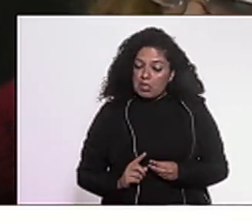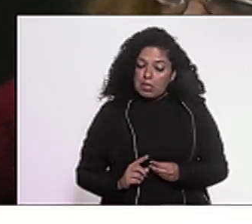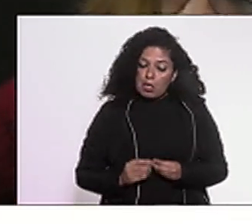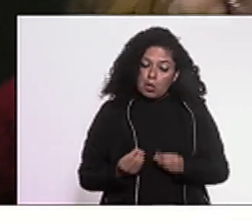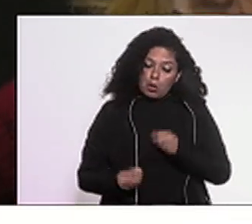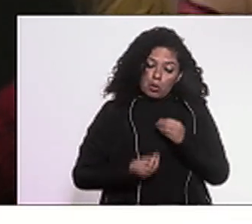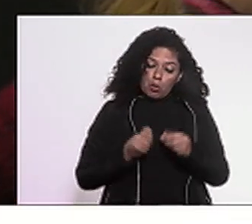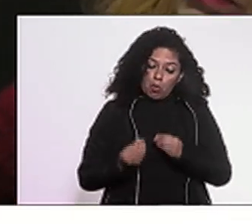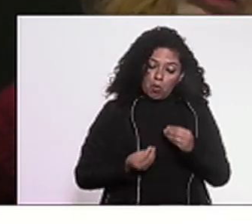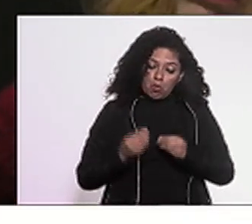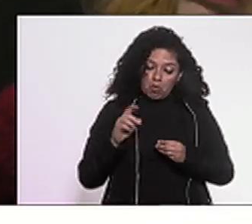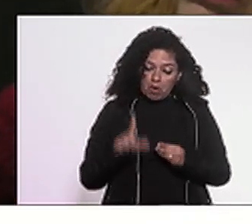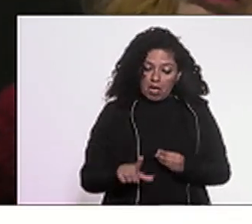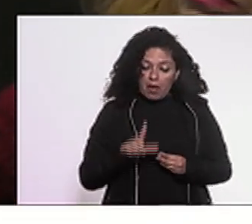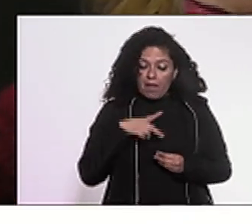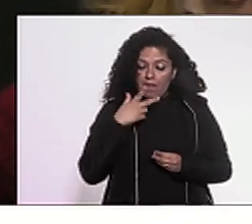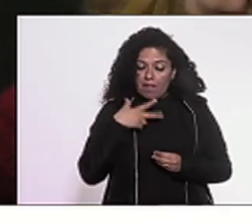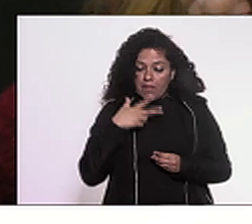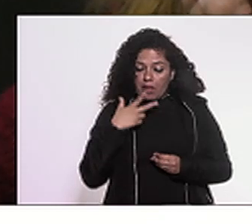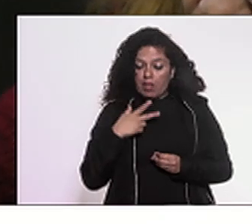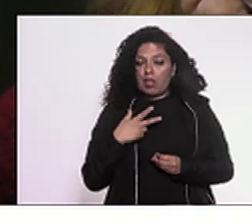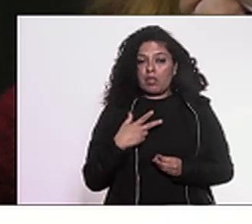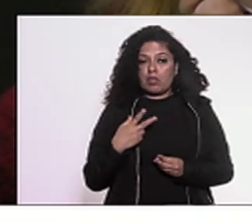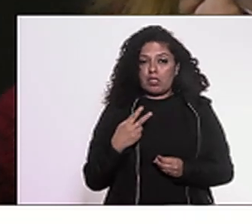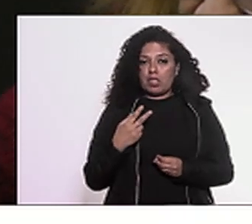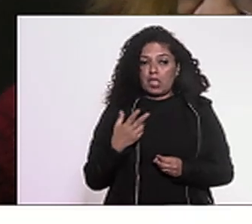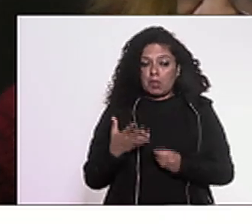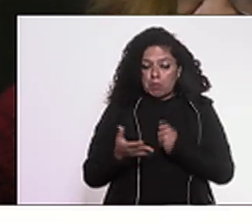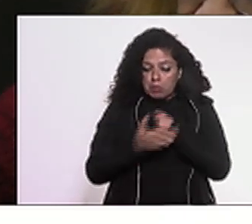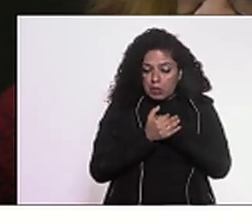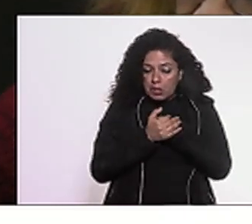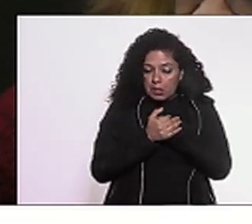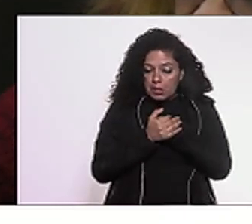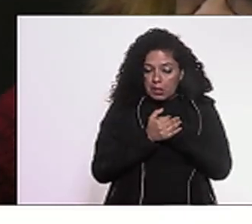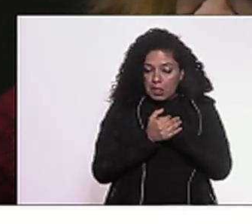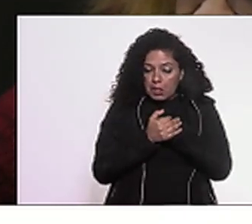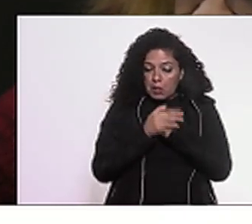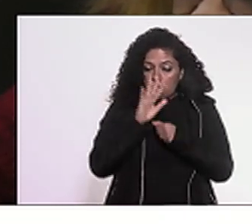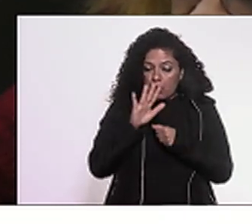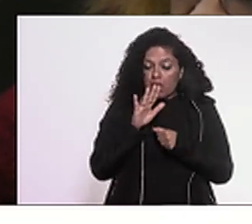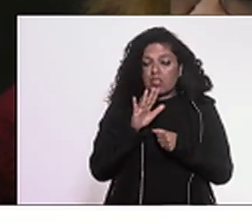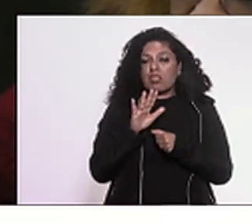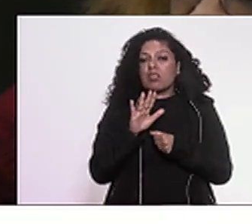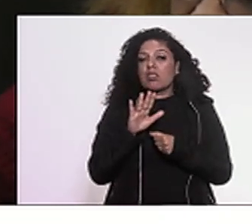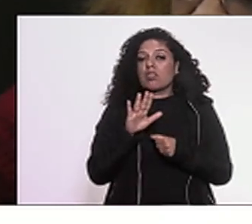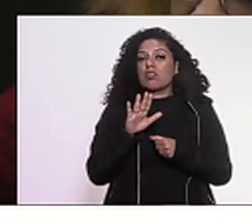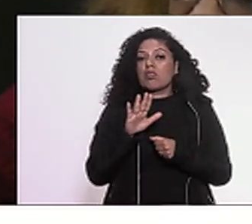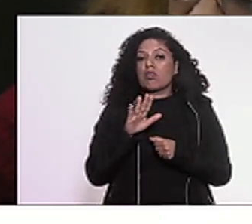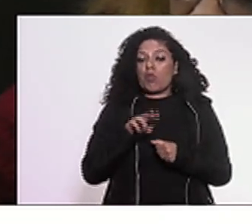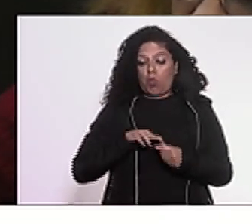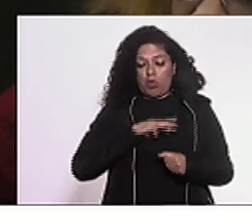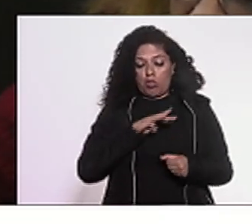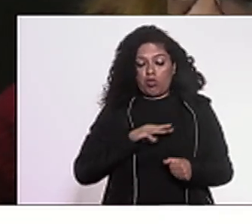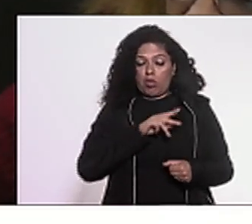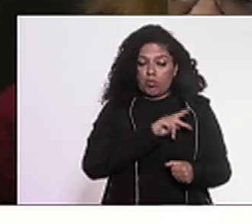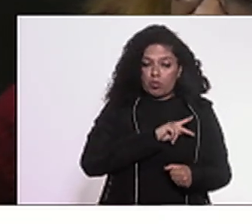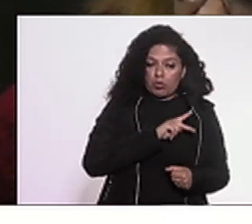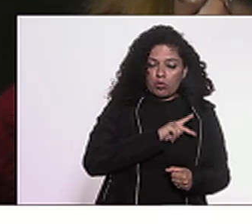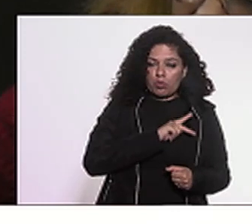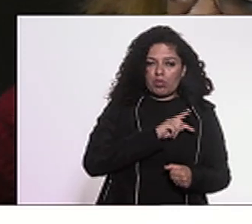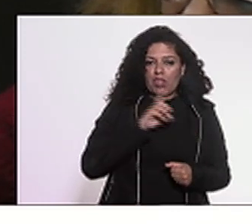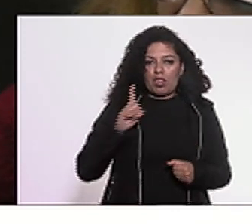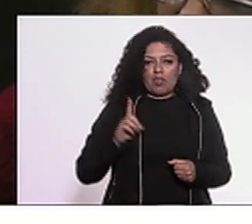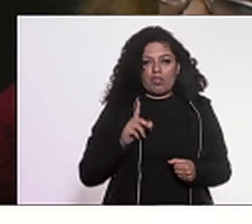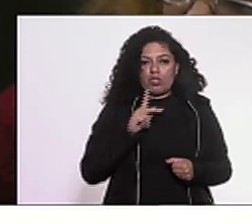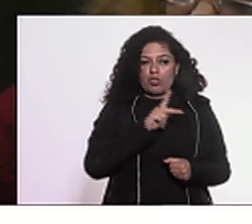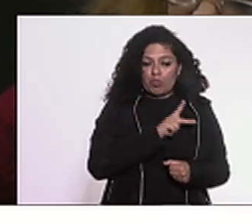era anônima, foi feita ao Tribunal de Contas e ao Ministério Público. E foi descoberto, o servidor